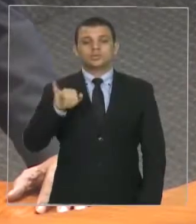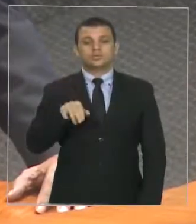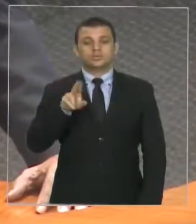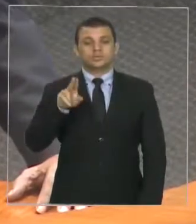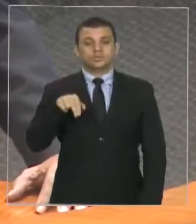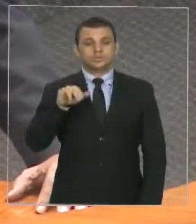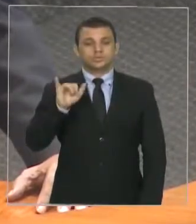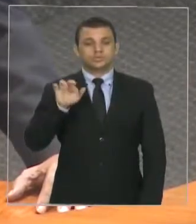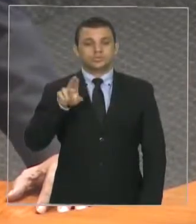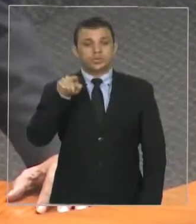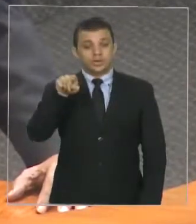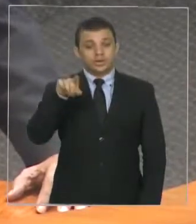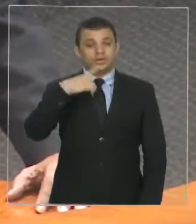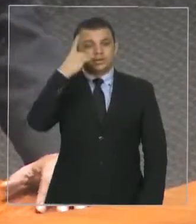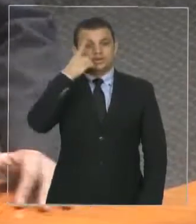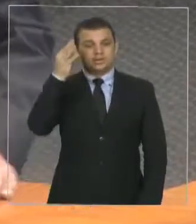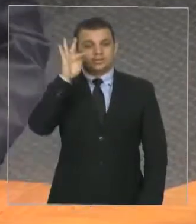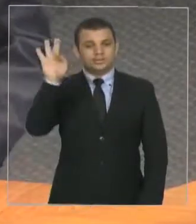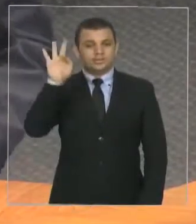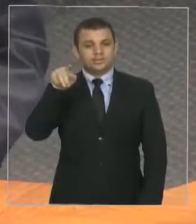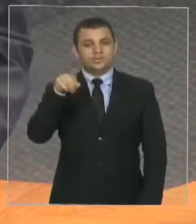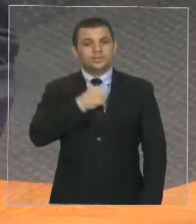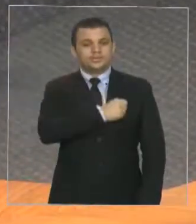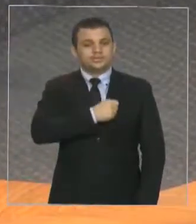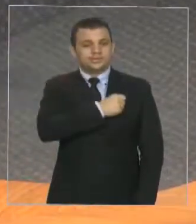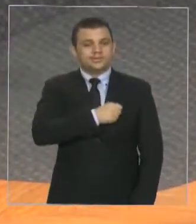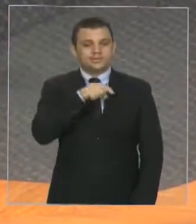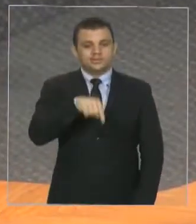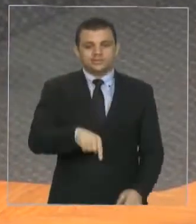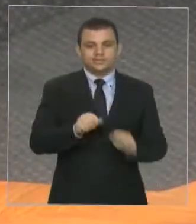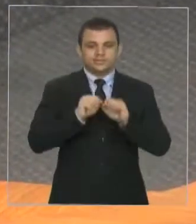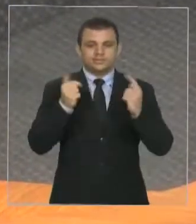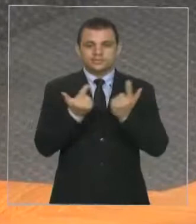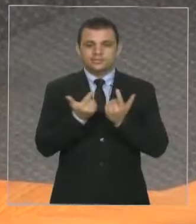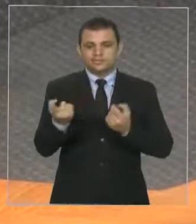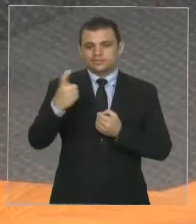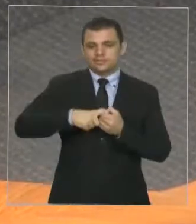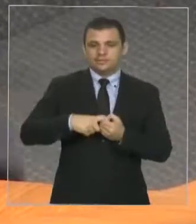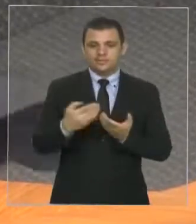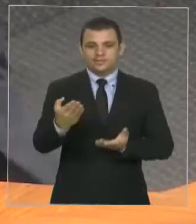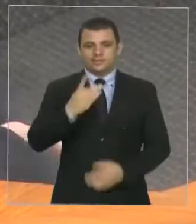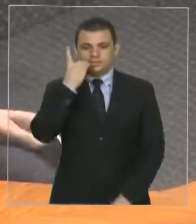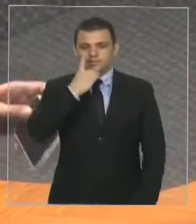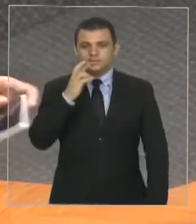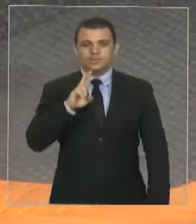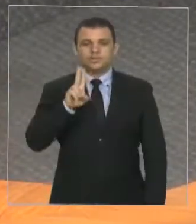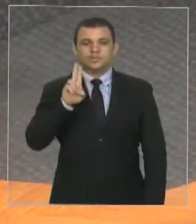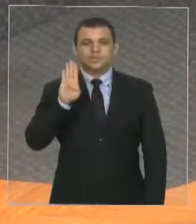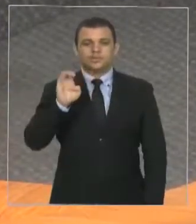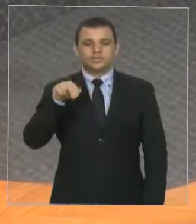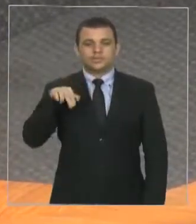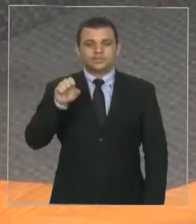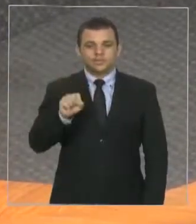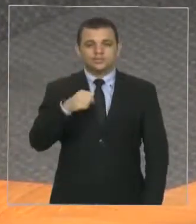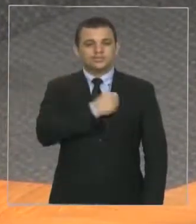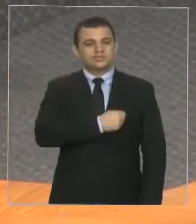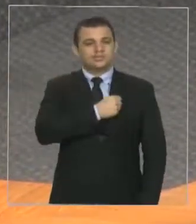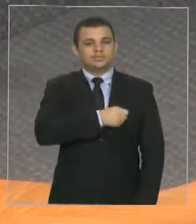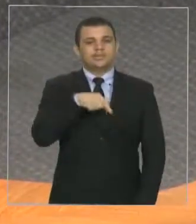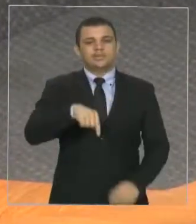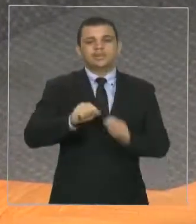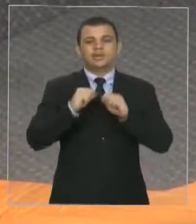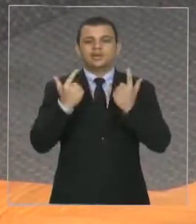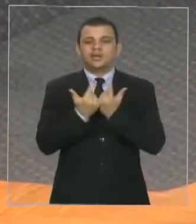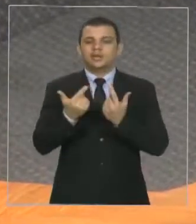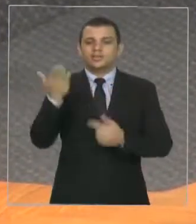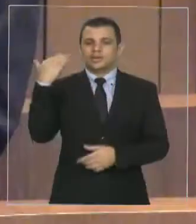casa, depois de tanta luta aqui, né, deputado Otelino? Deputado Rubens Júnior está com saudade. Eu acho